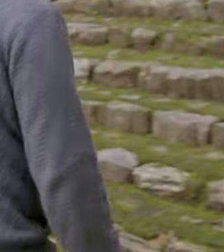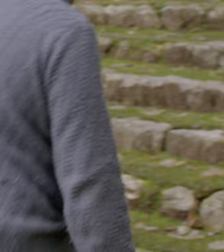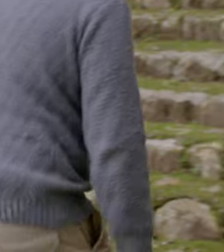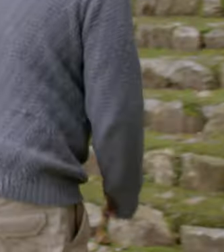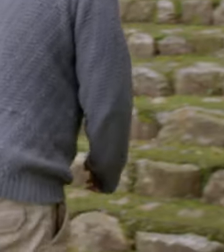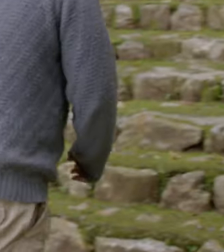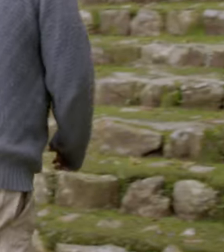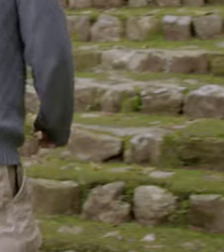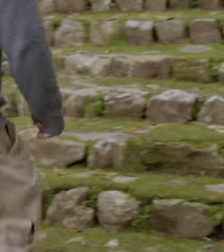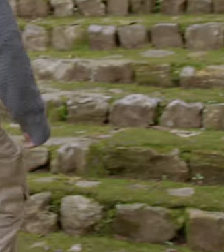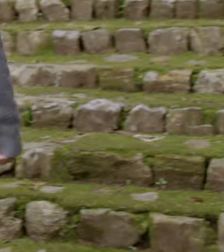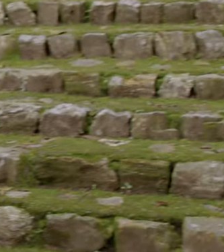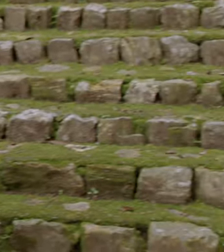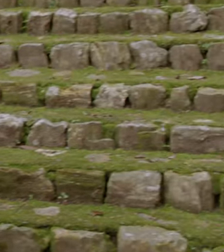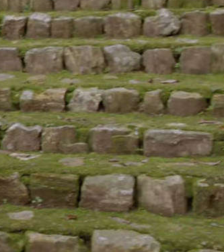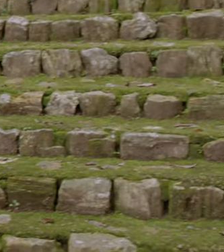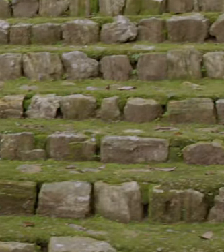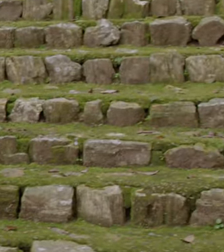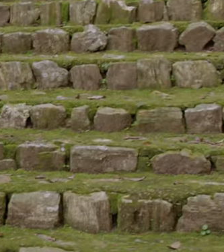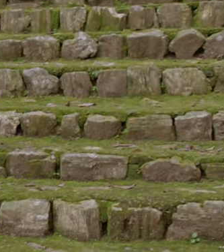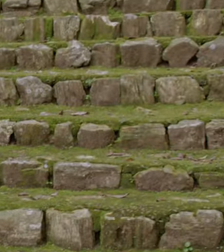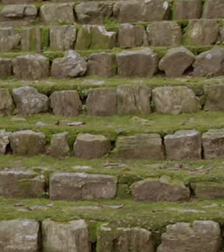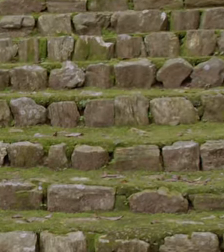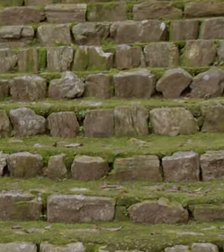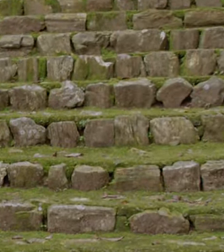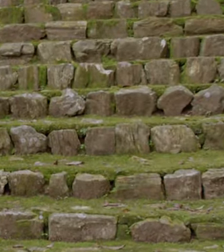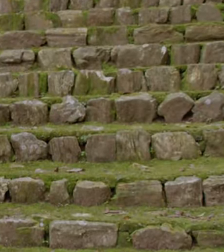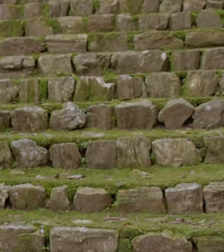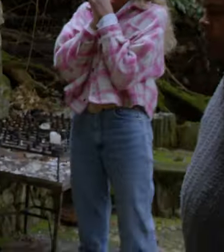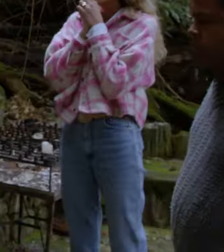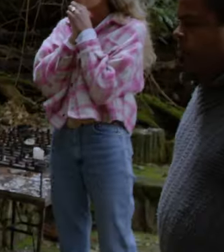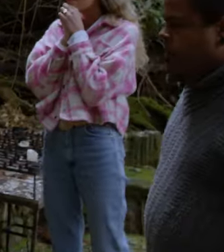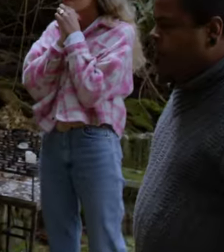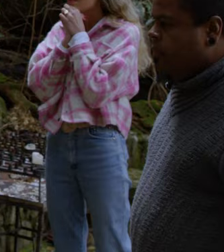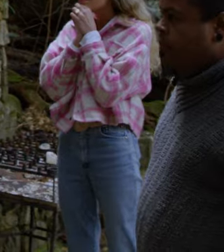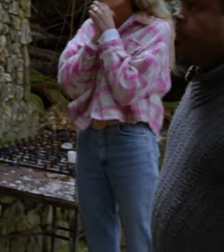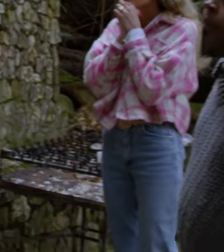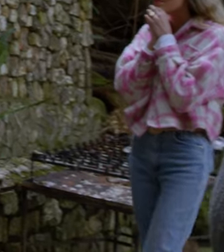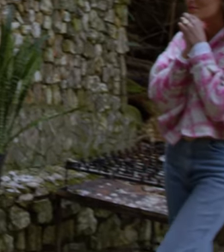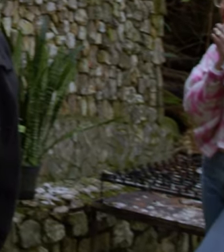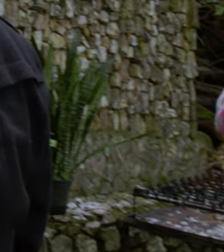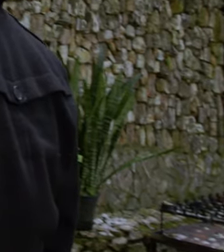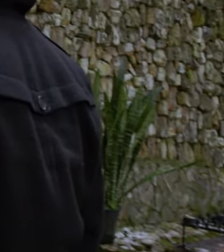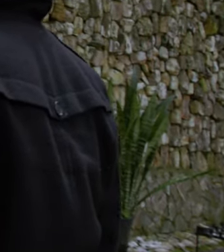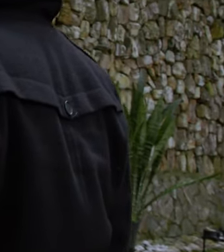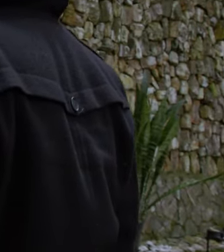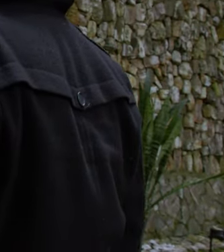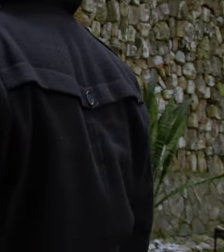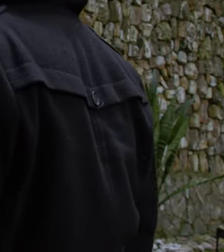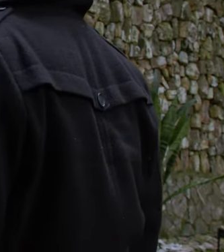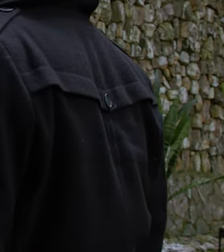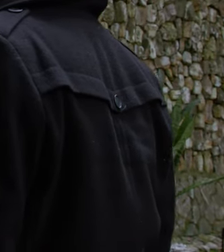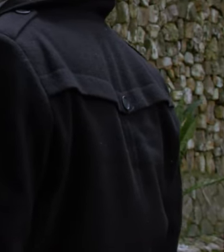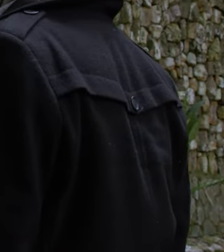escadaria de pedra que leva até um santuário letras brancas Gruta Nossa Senhora de Lourdes eles observam a imagem de Maria ao fundo uma parede formada